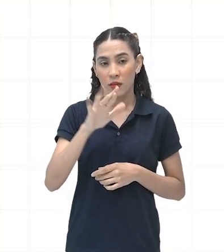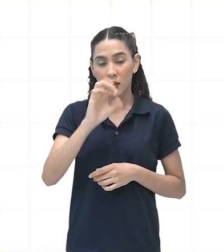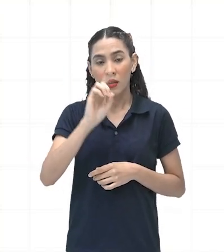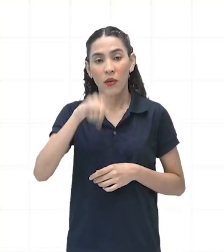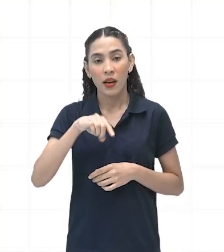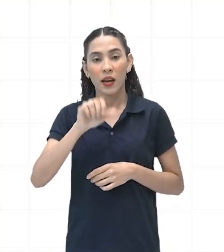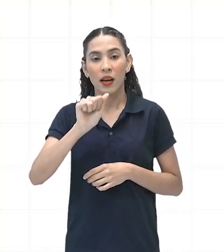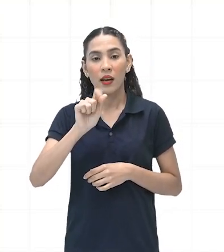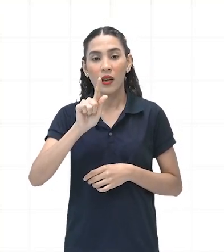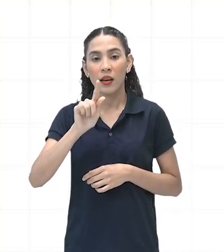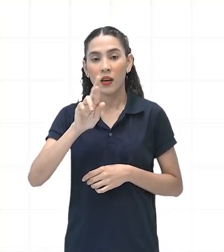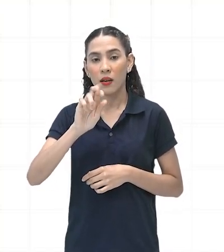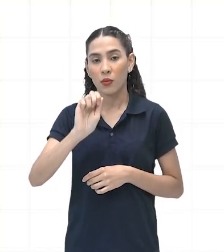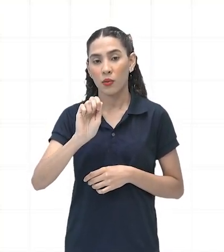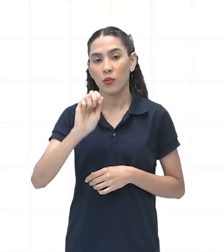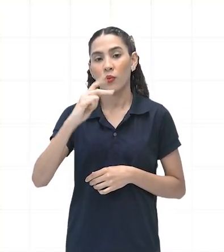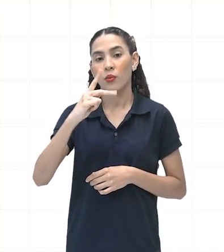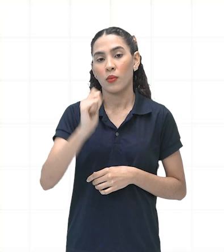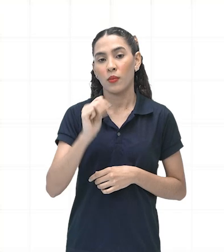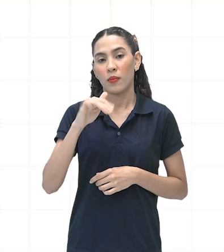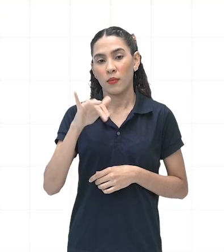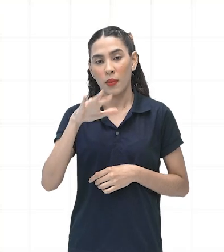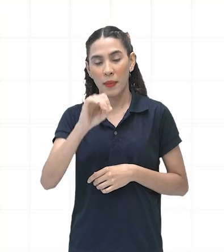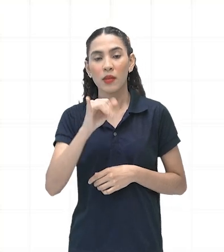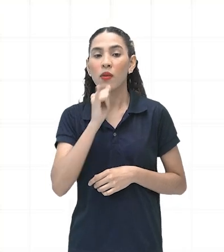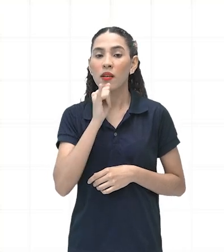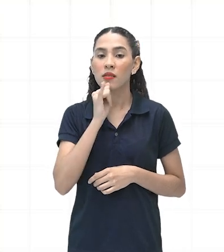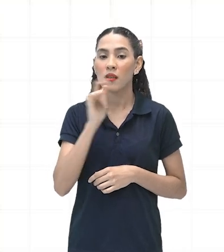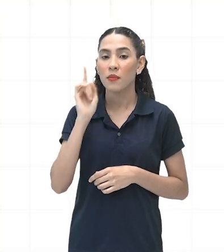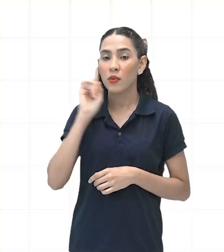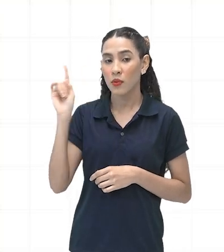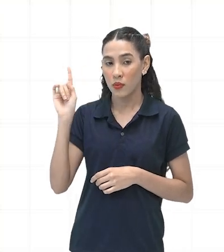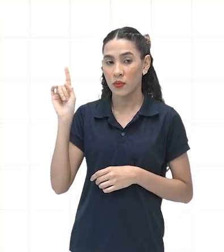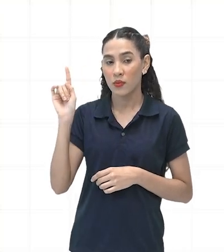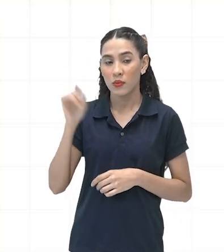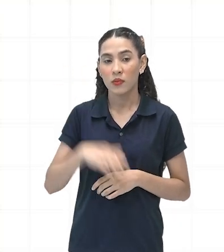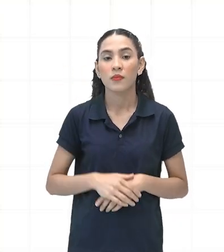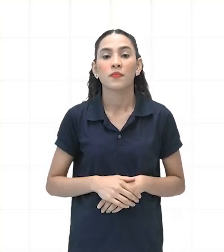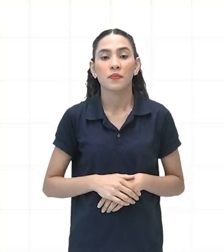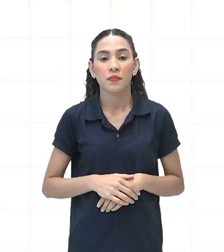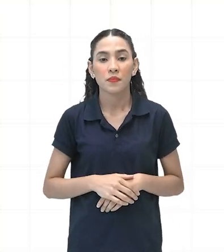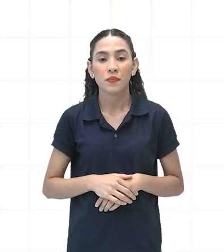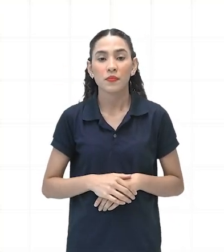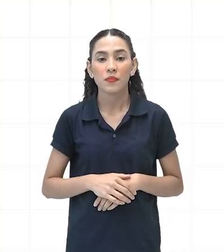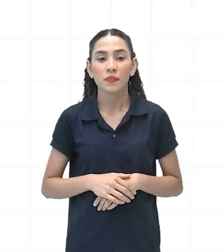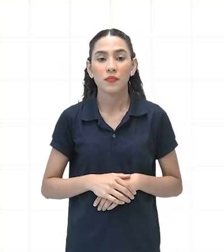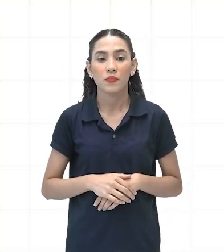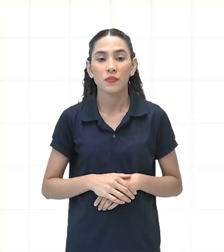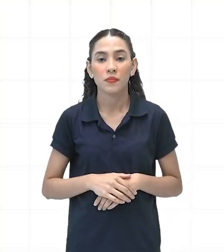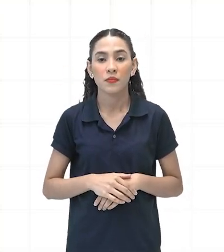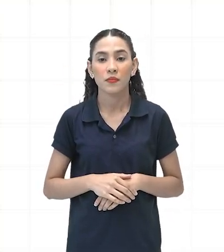por agrupamento. Veja como podemos fatorar algebricamente